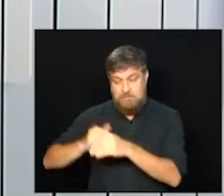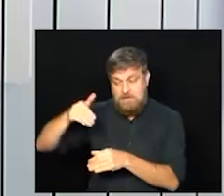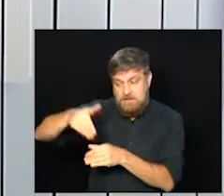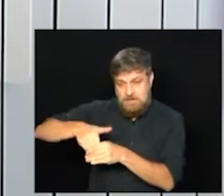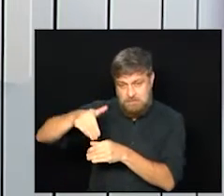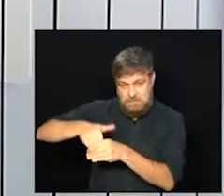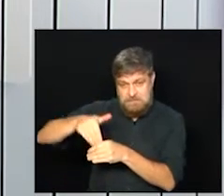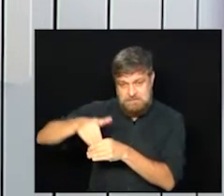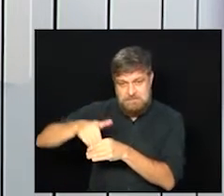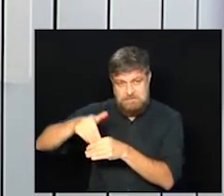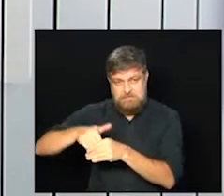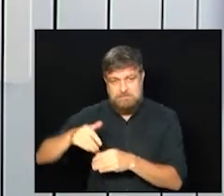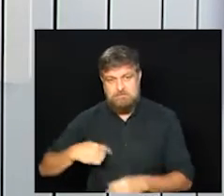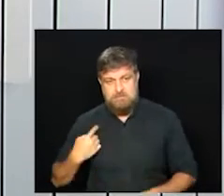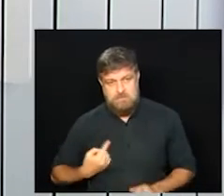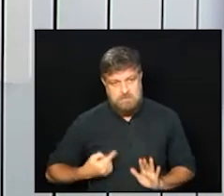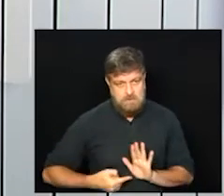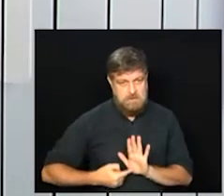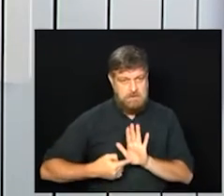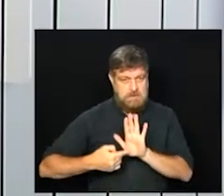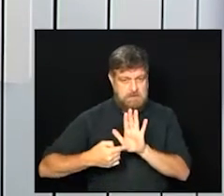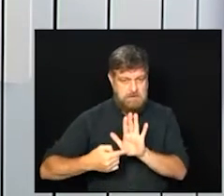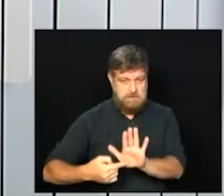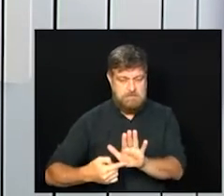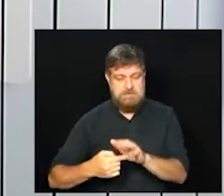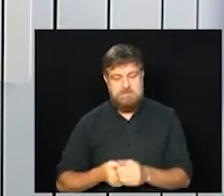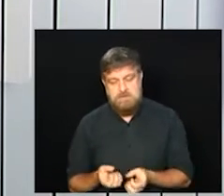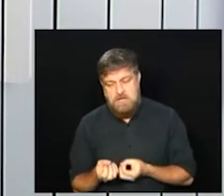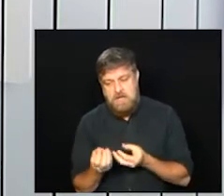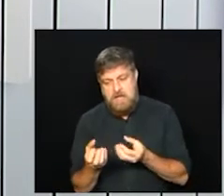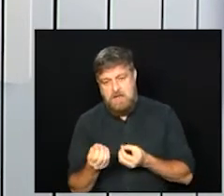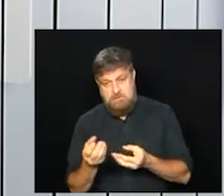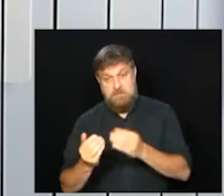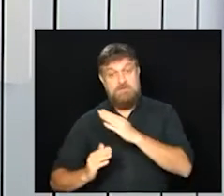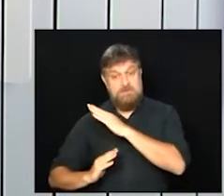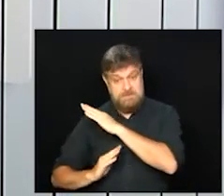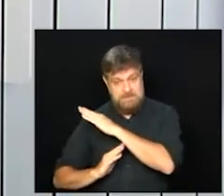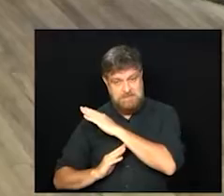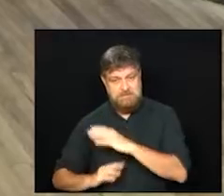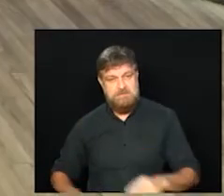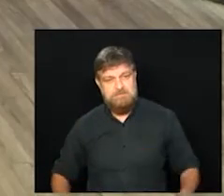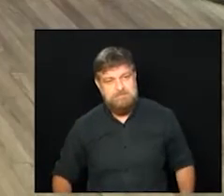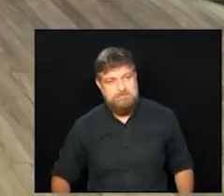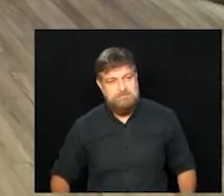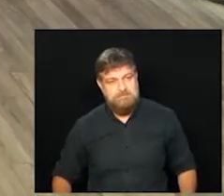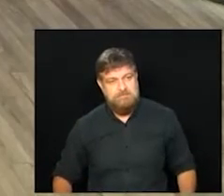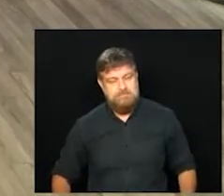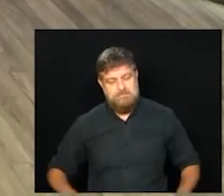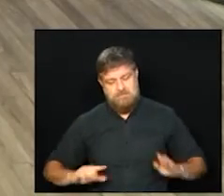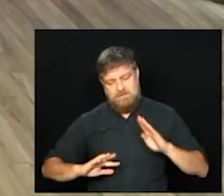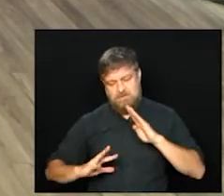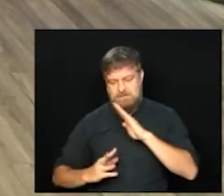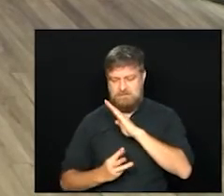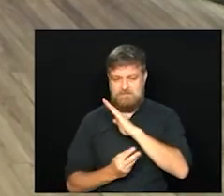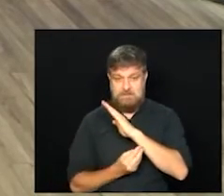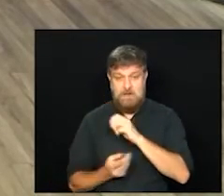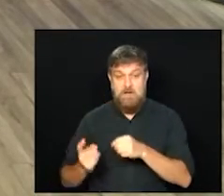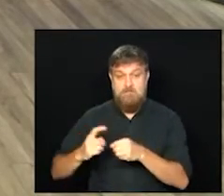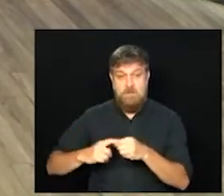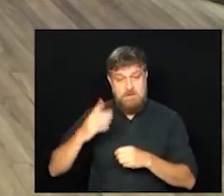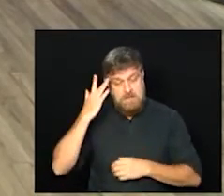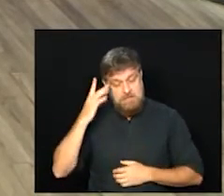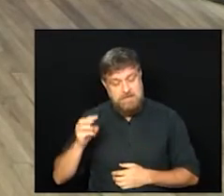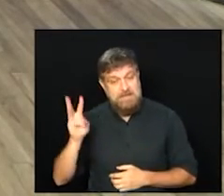na pauta que nós mostramos há pouco nas notícias do Legislativo. E o Câmara Total volta amanhã,